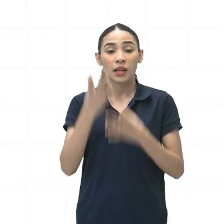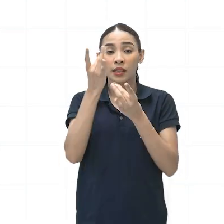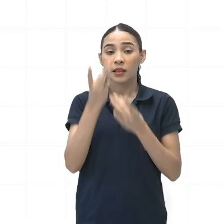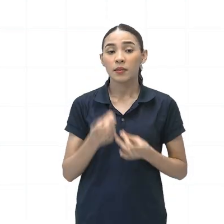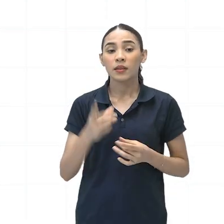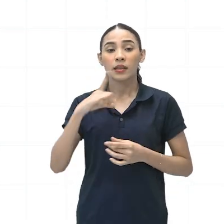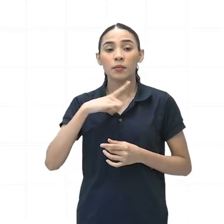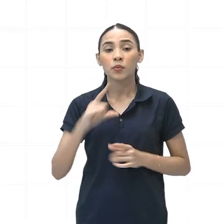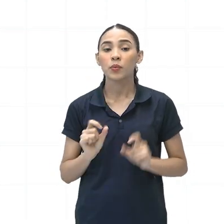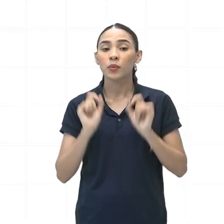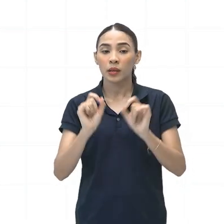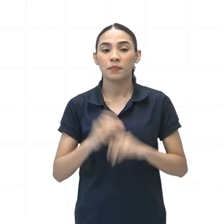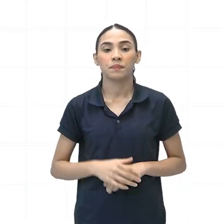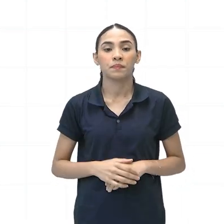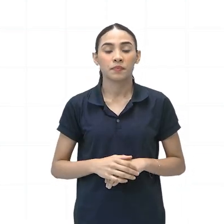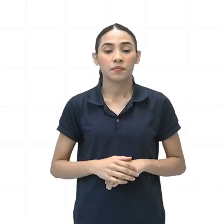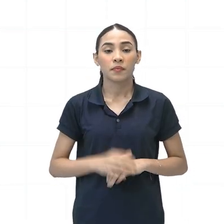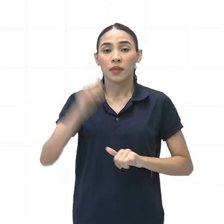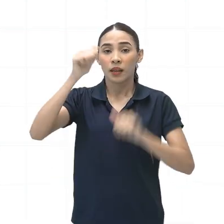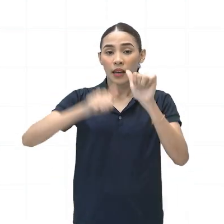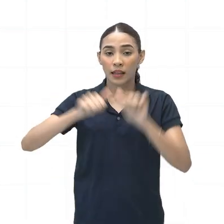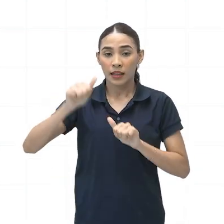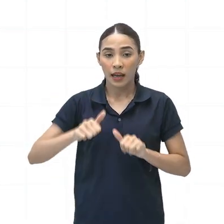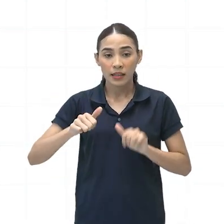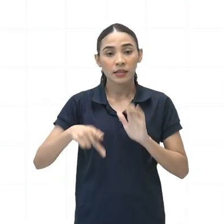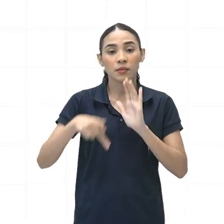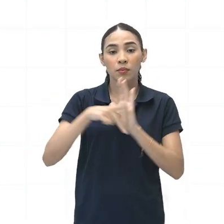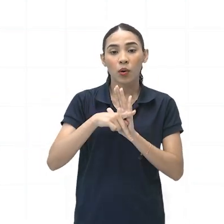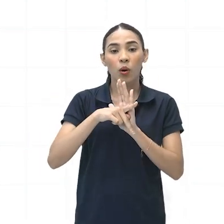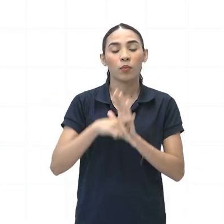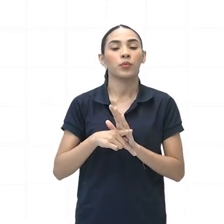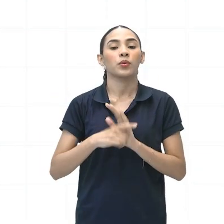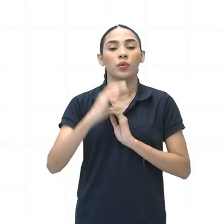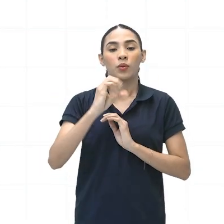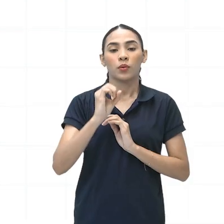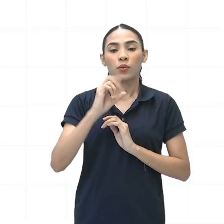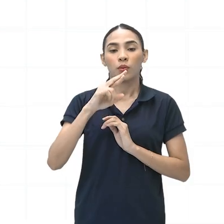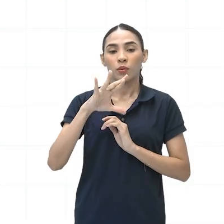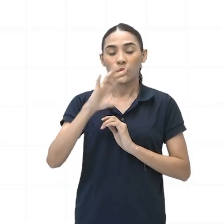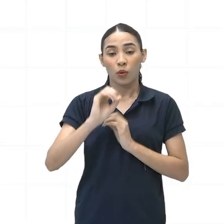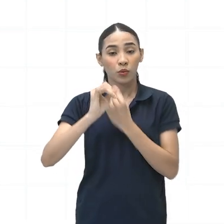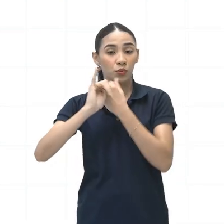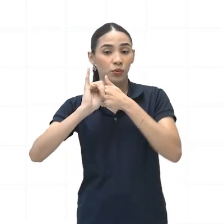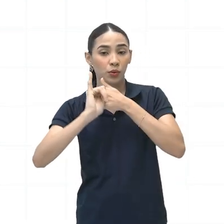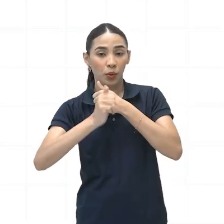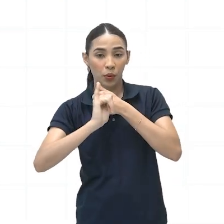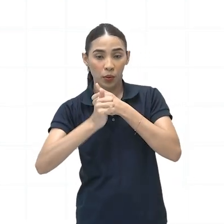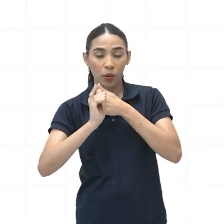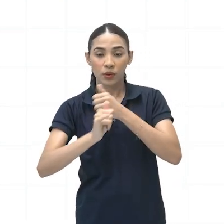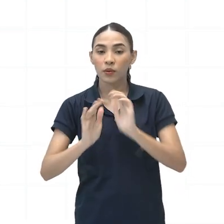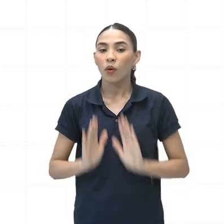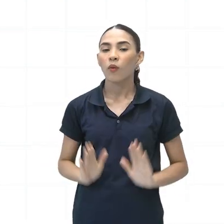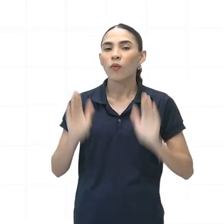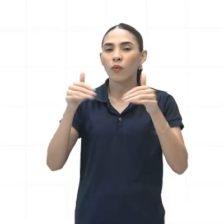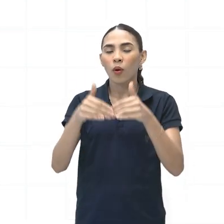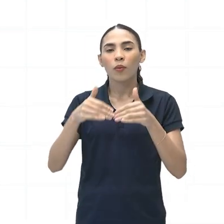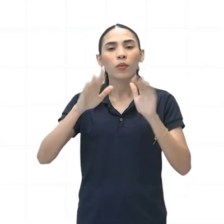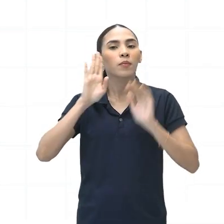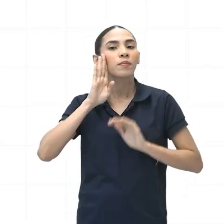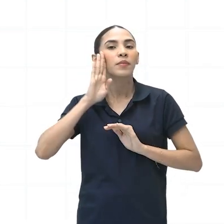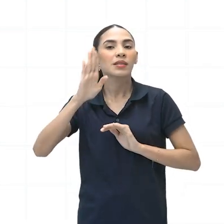esse objeto, nós teremos construção de contos e ou crônicas, com ênfase